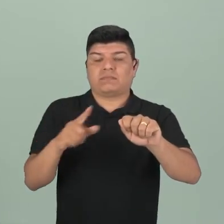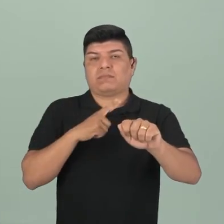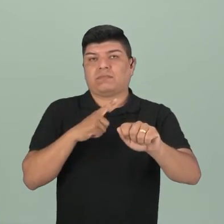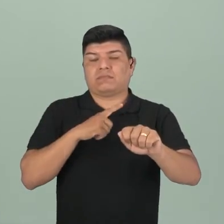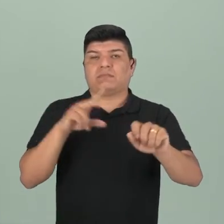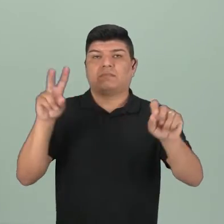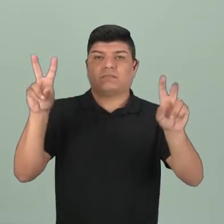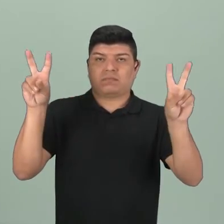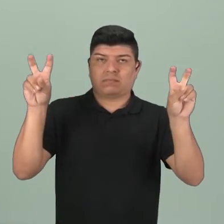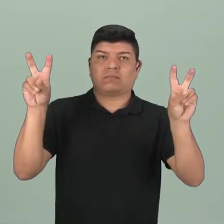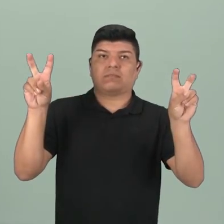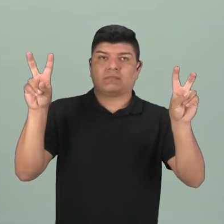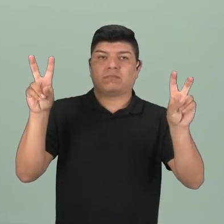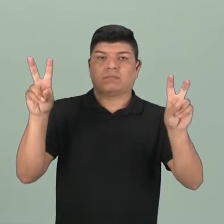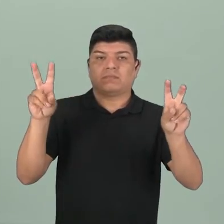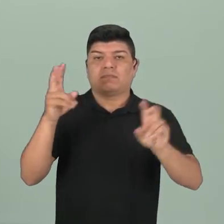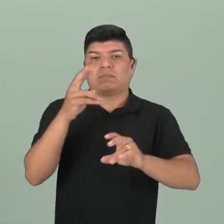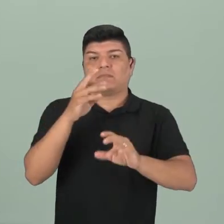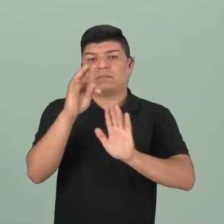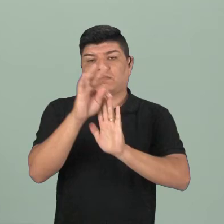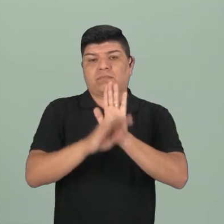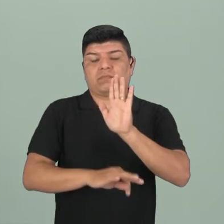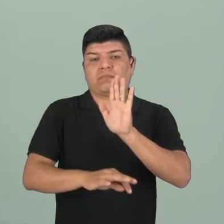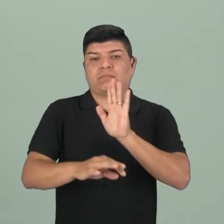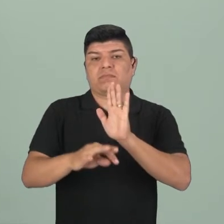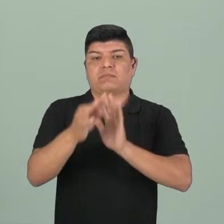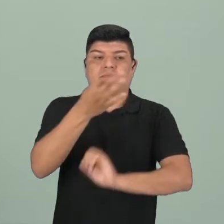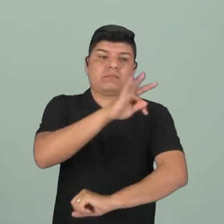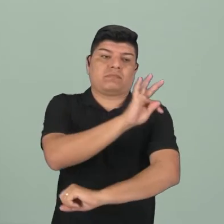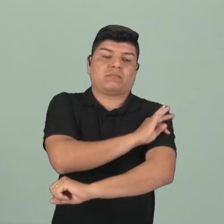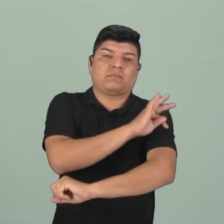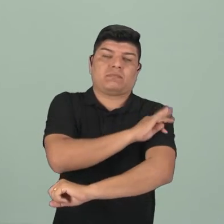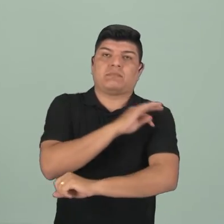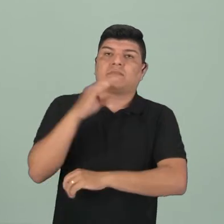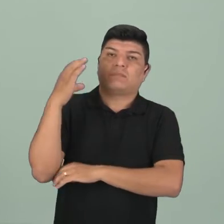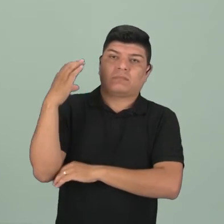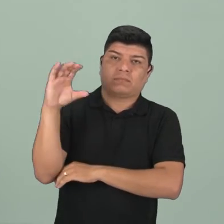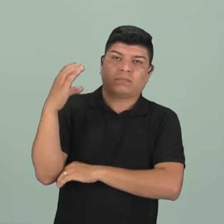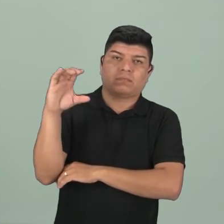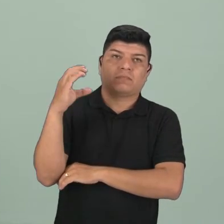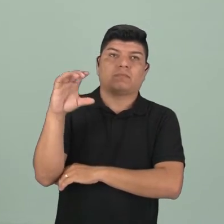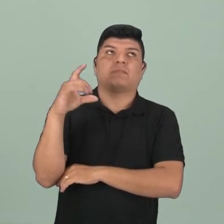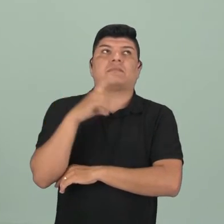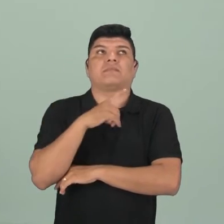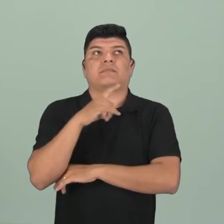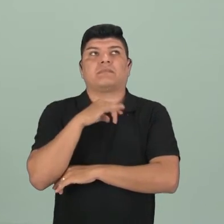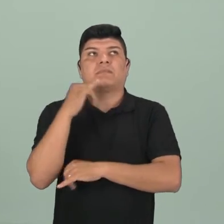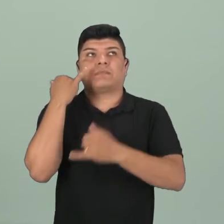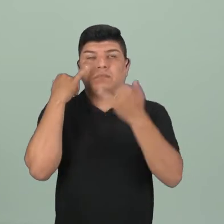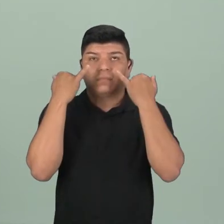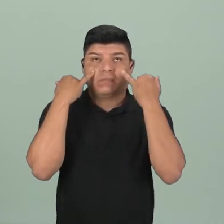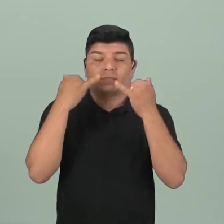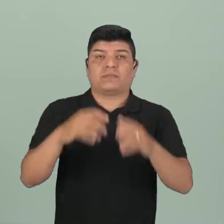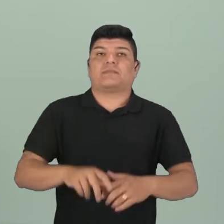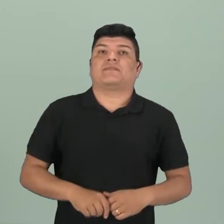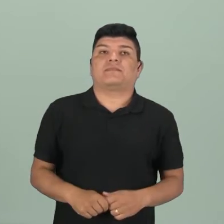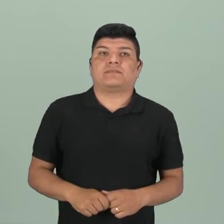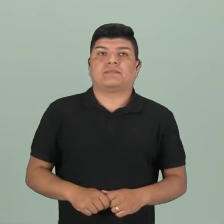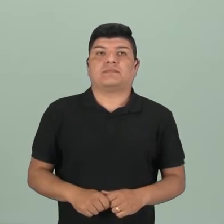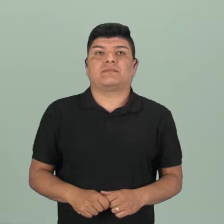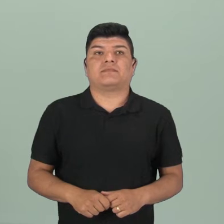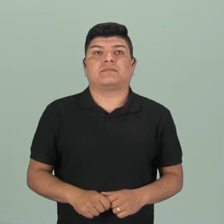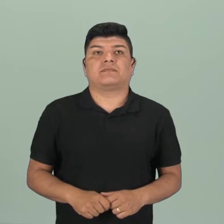surgiu sobre essas vacinas, são textos técnicos, textos científicos, né? E também trazem notícia, né?